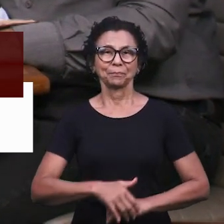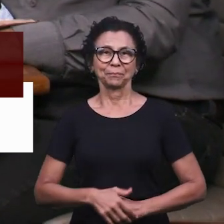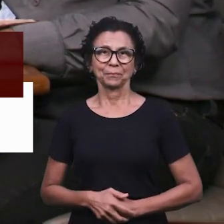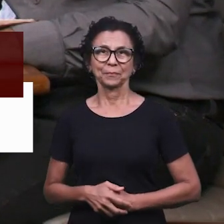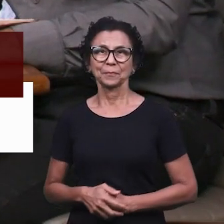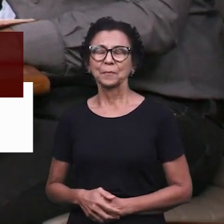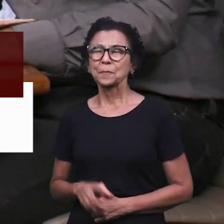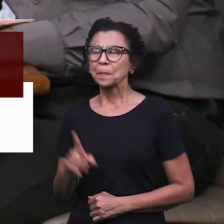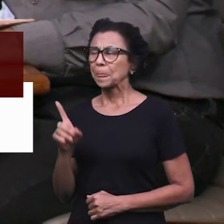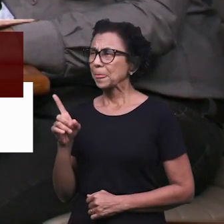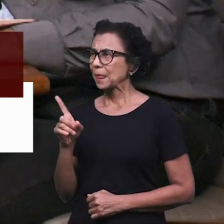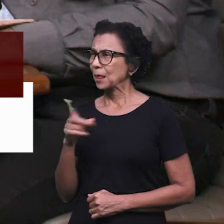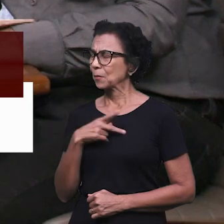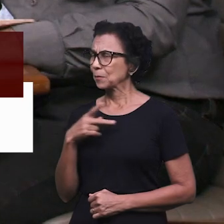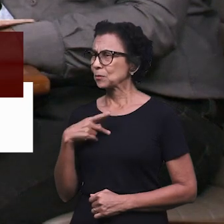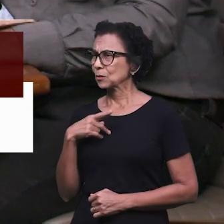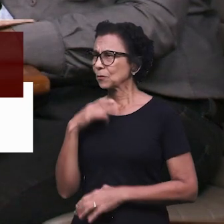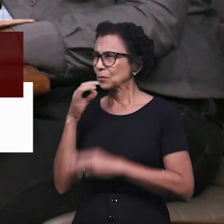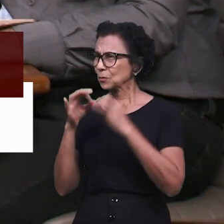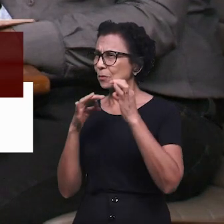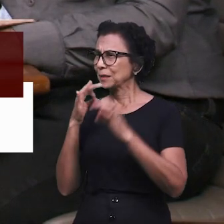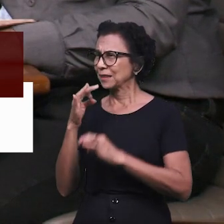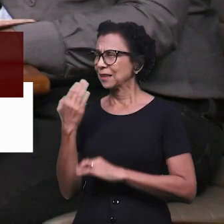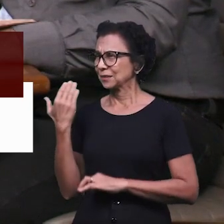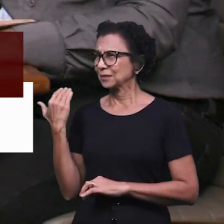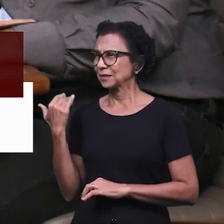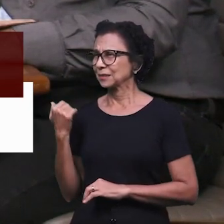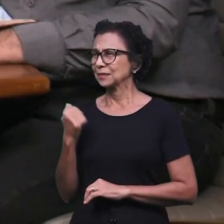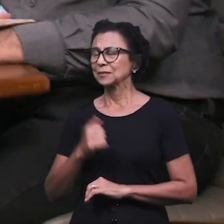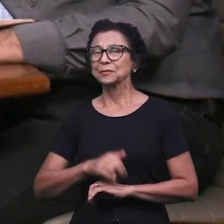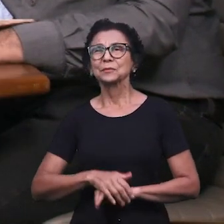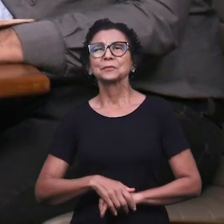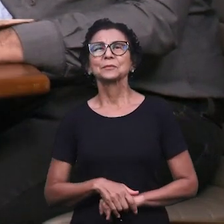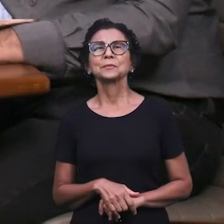Fábio fazendo um comentário. Qual foi, pastor, o comentário que o senhor fez?